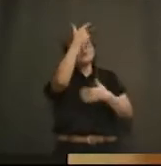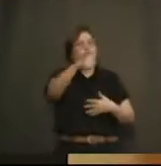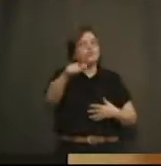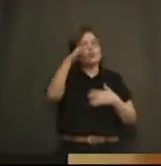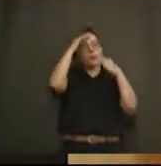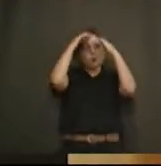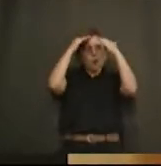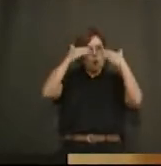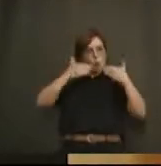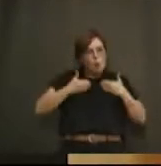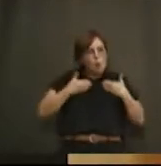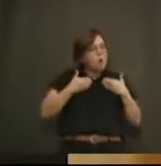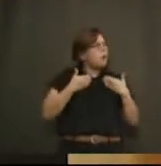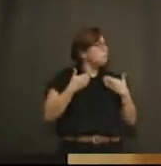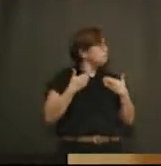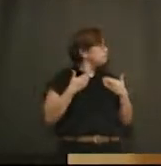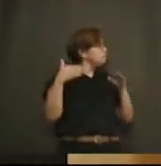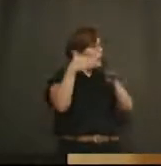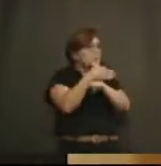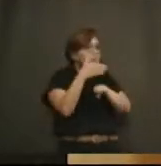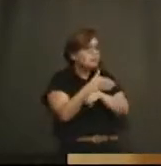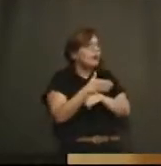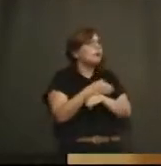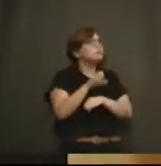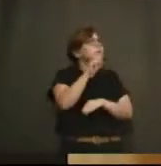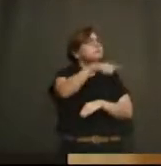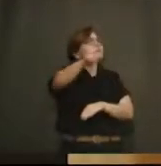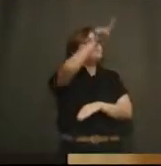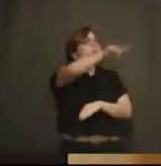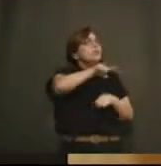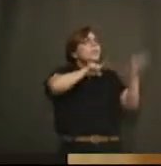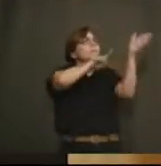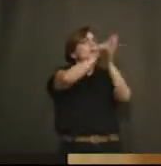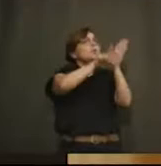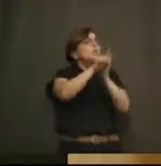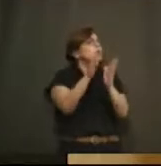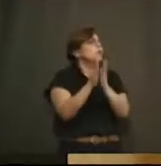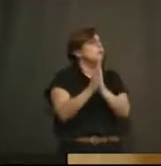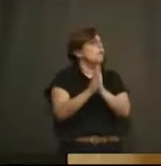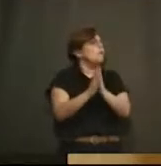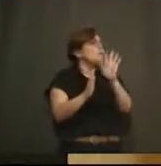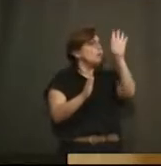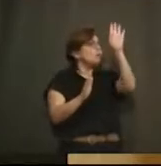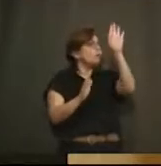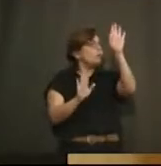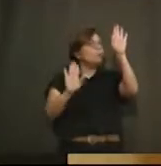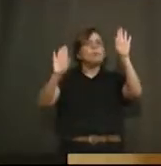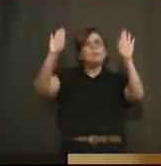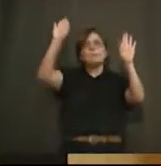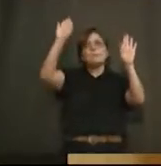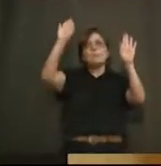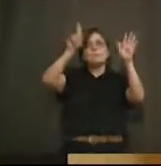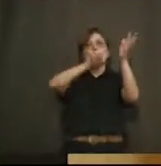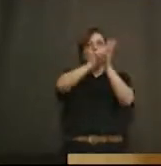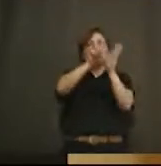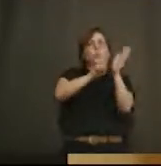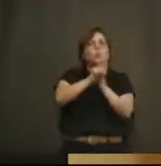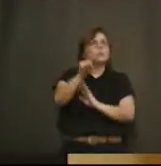estar aqui. Quem tiver pergunta, por favor, levante a mão. Alguma pergunta?